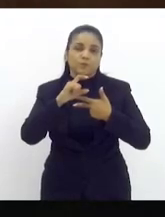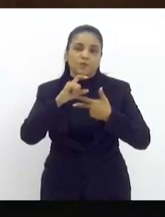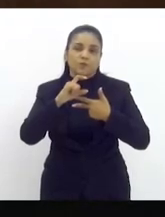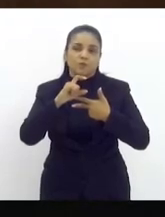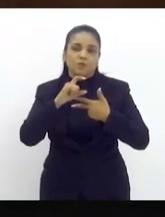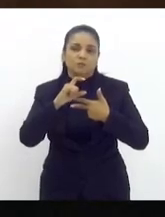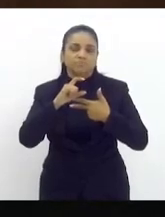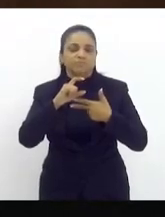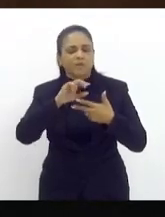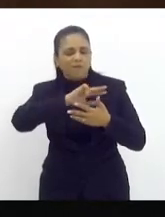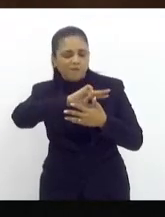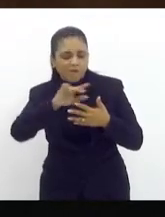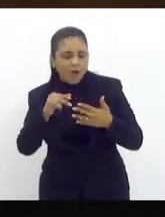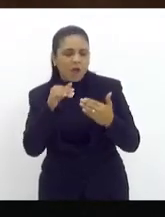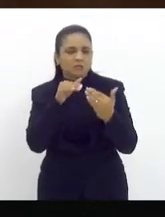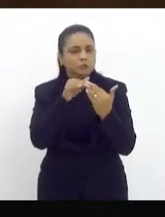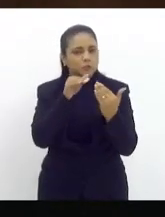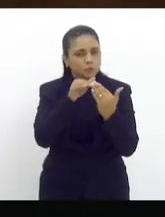diversas concessões.